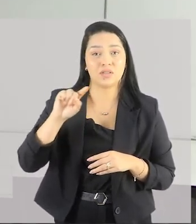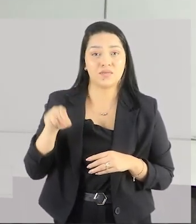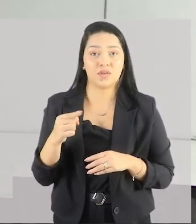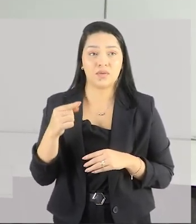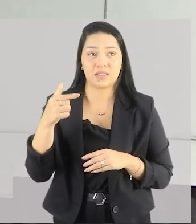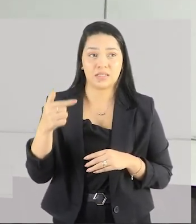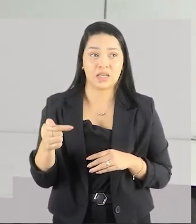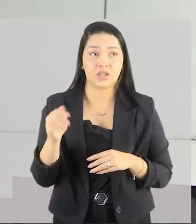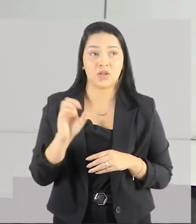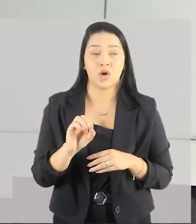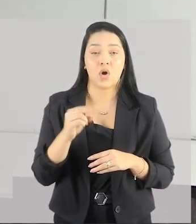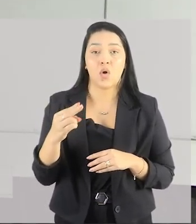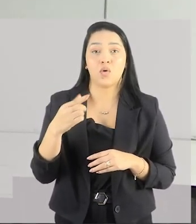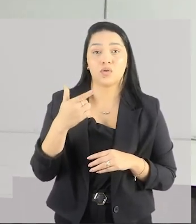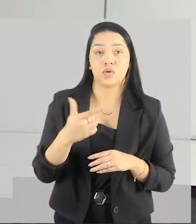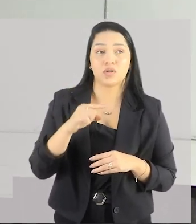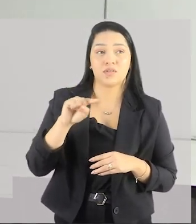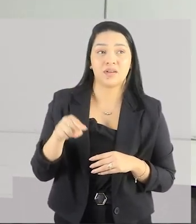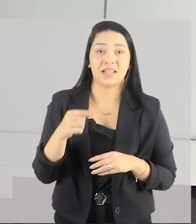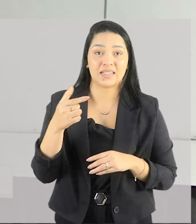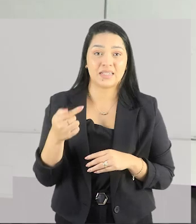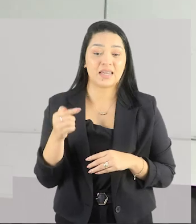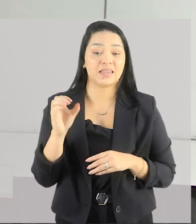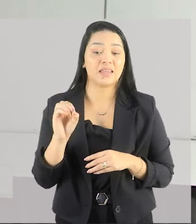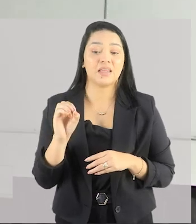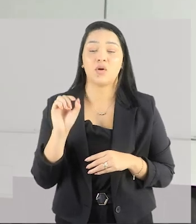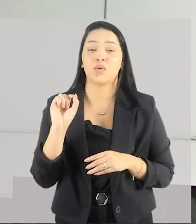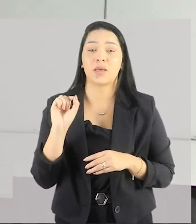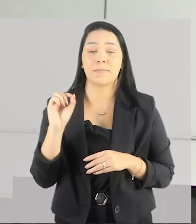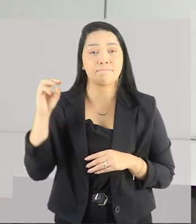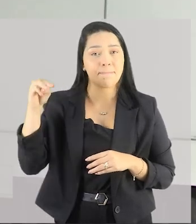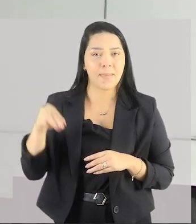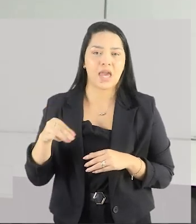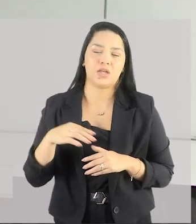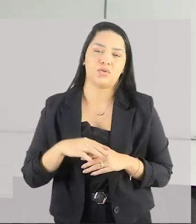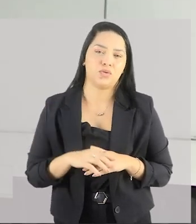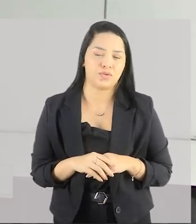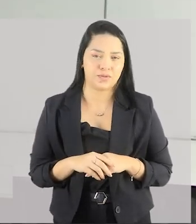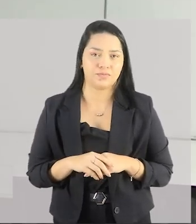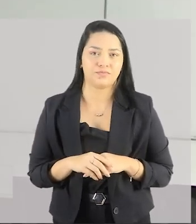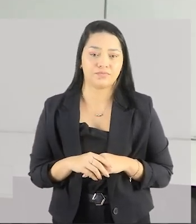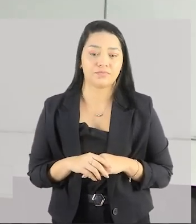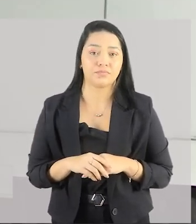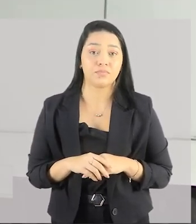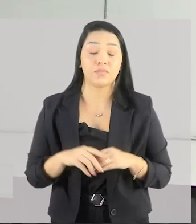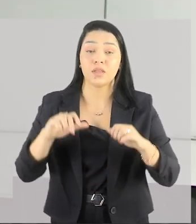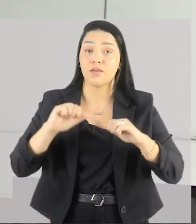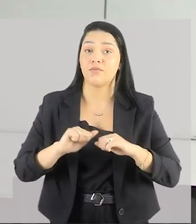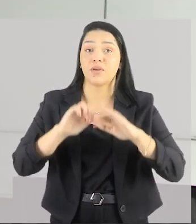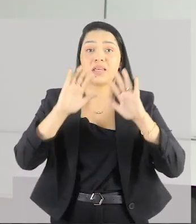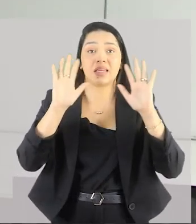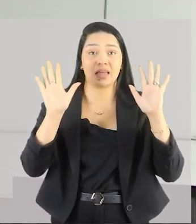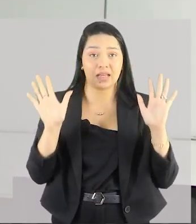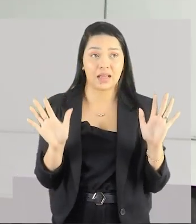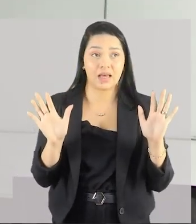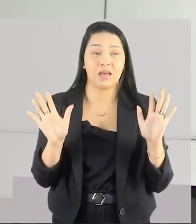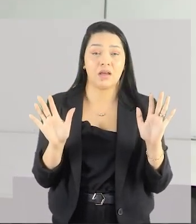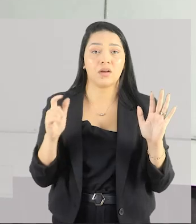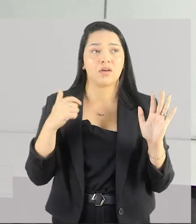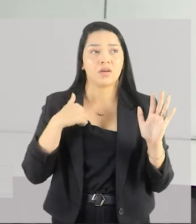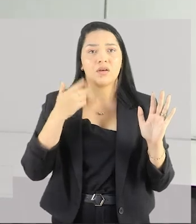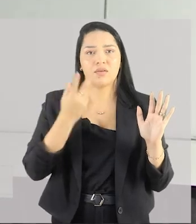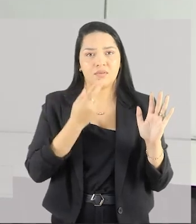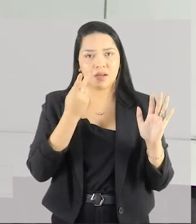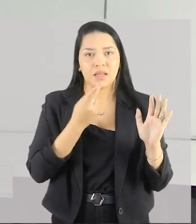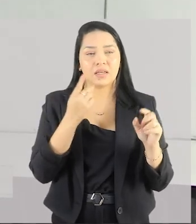2,7 ou 2,70 o quê? Metros, ok? E ele foi bem claro, né? Uma que eu até falei que